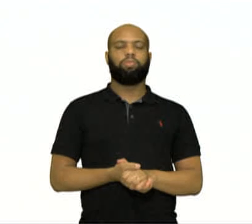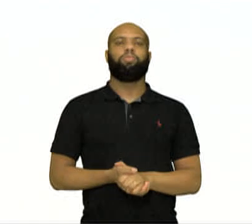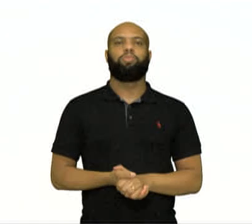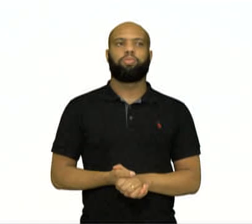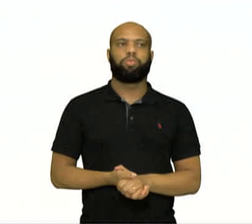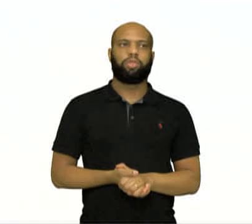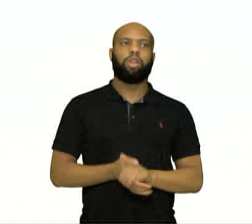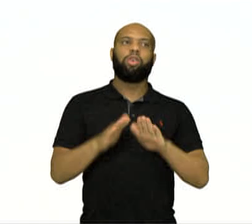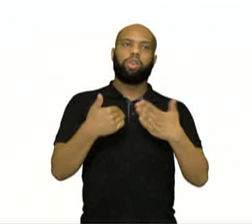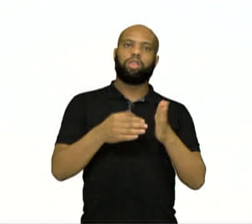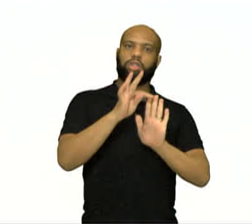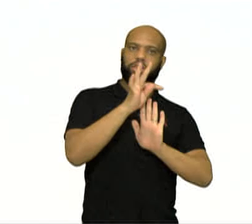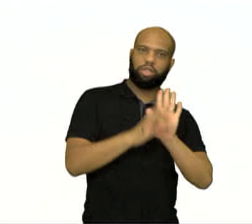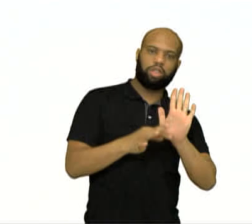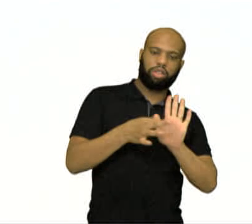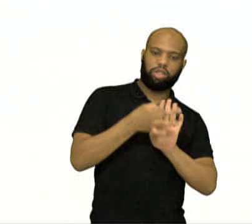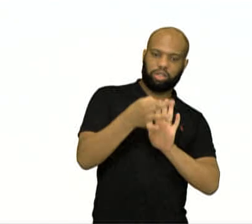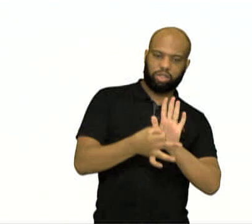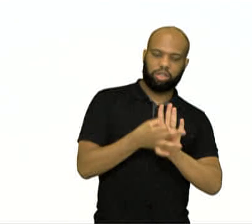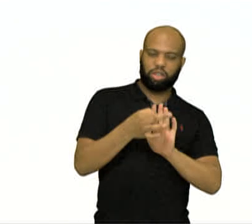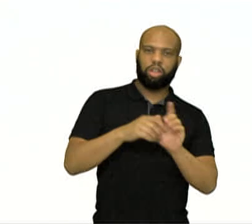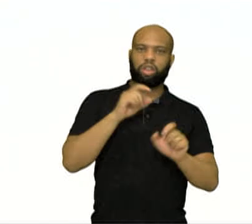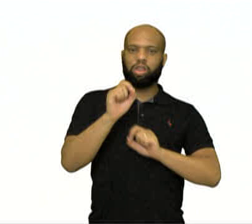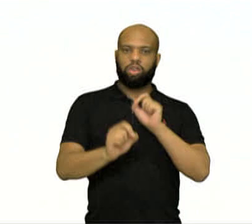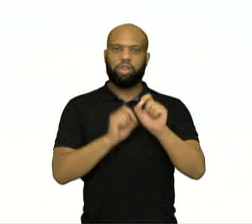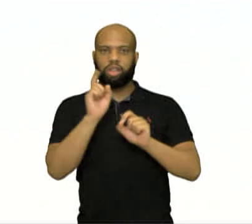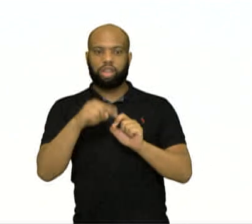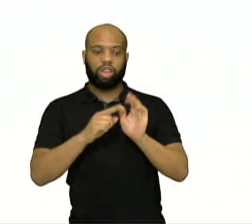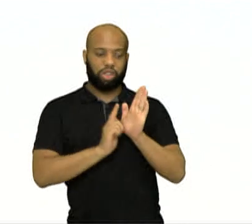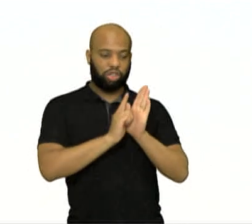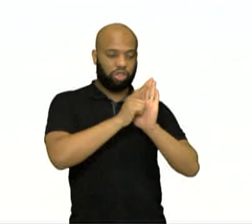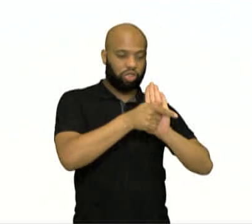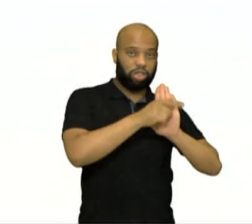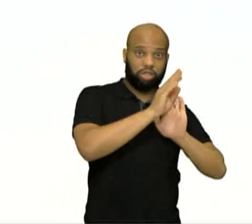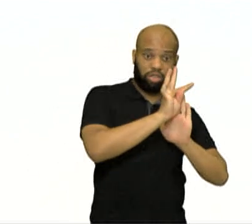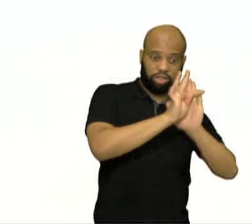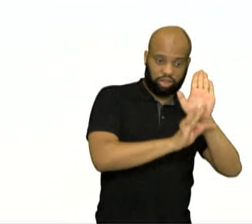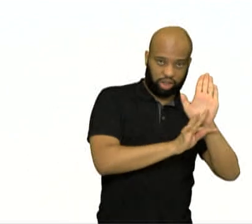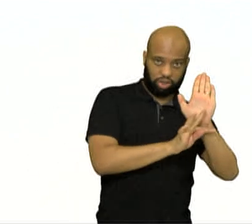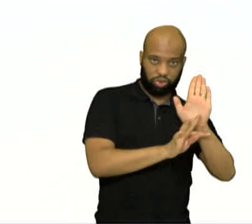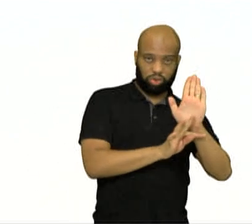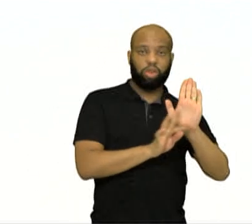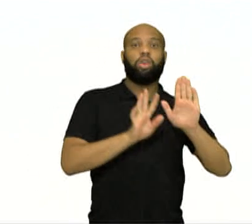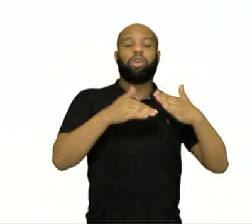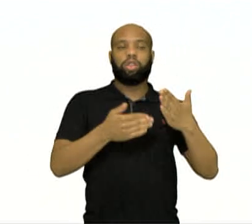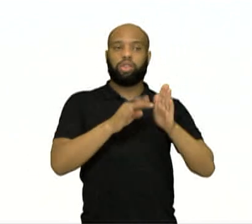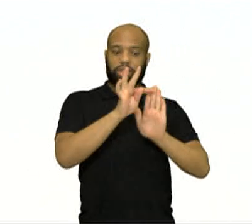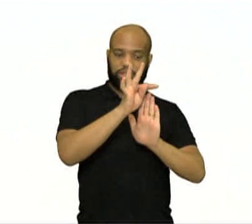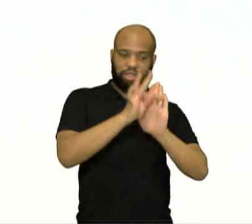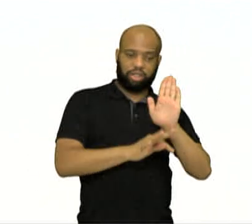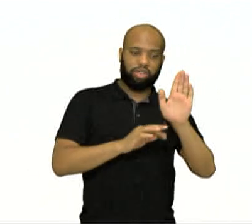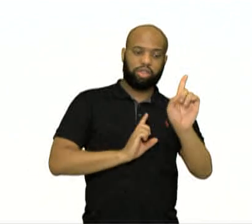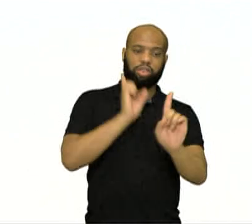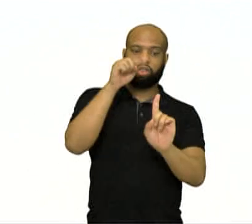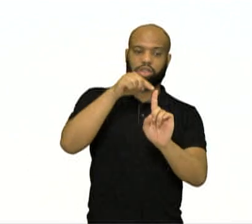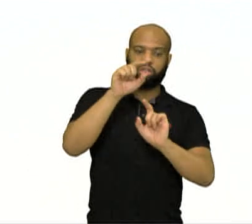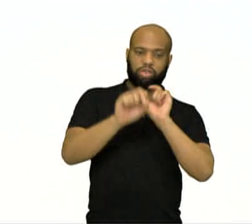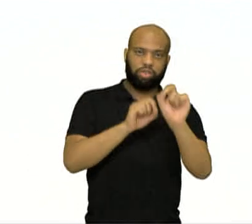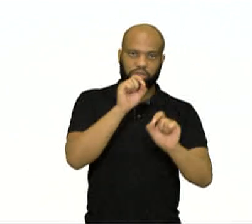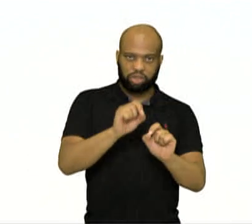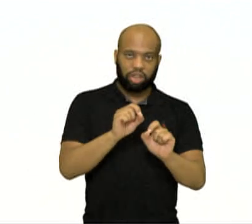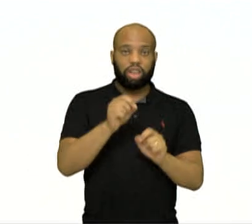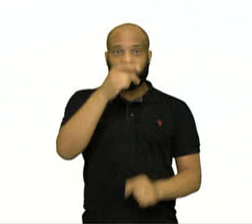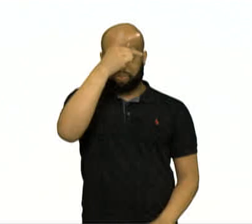ler. O artigo de opinião, então, ele é um gênero textual, então ele é um texto cujo objetivo é convencer sobre